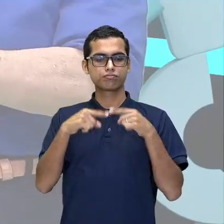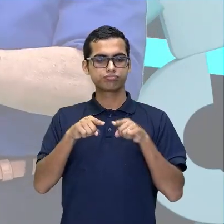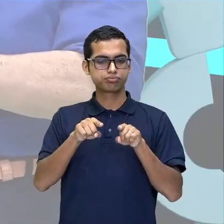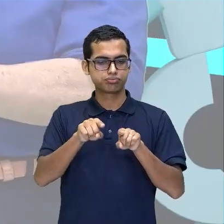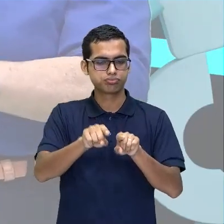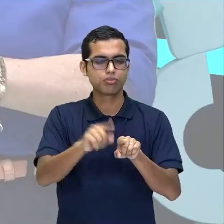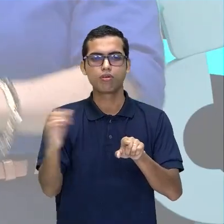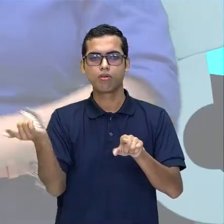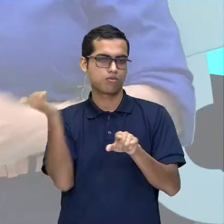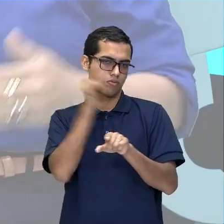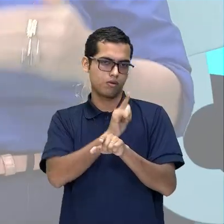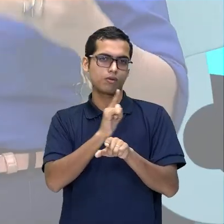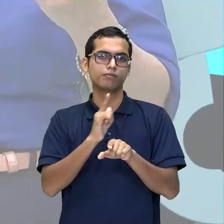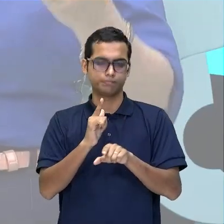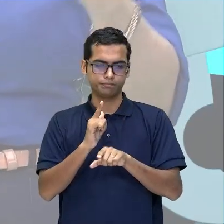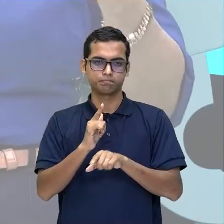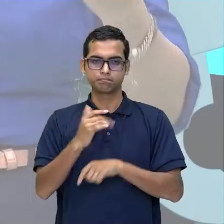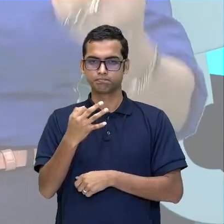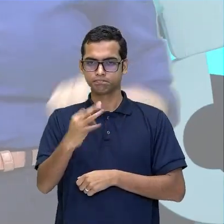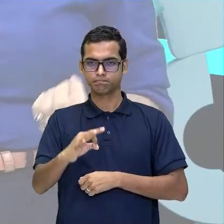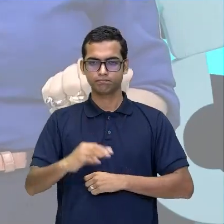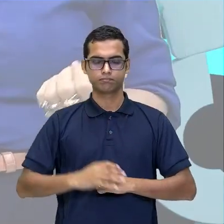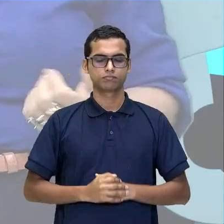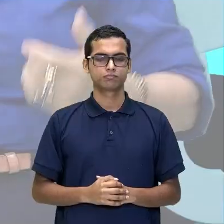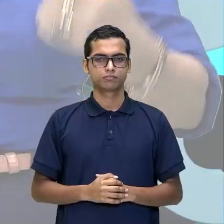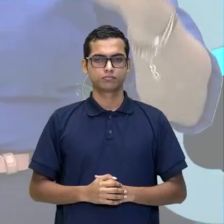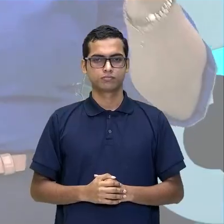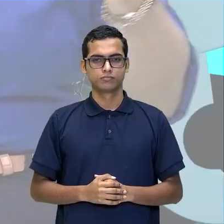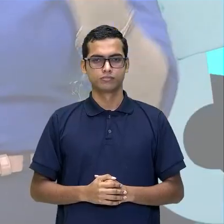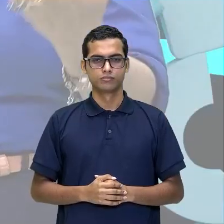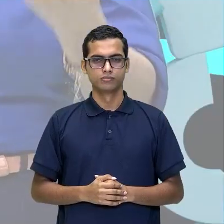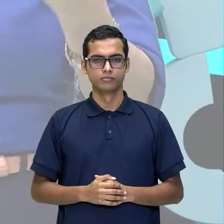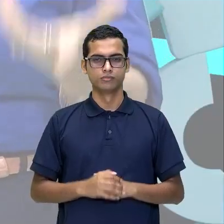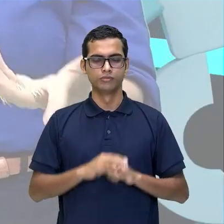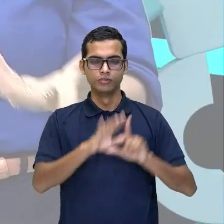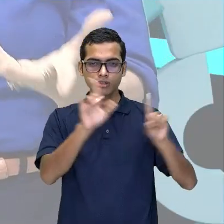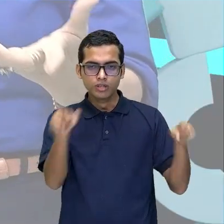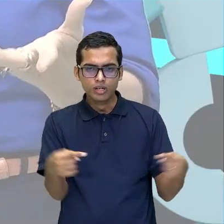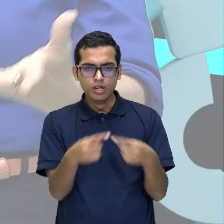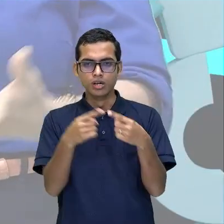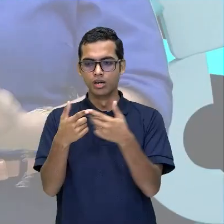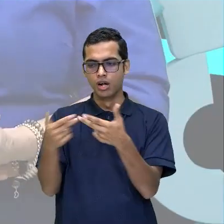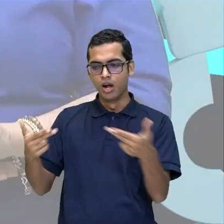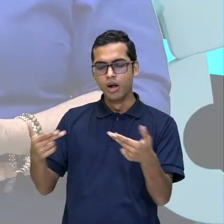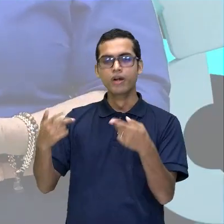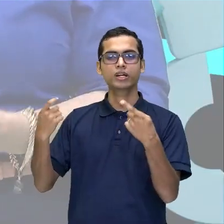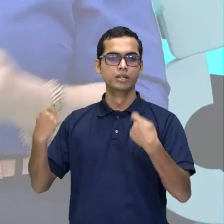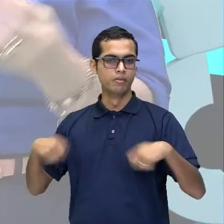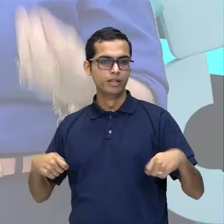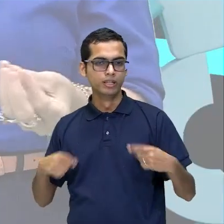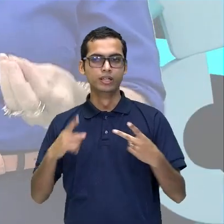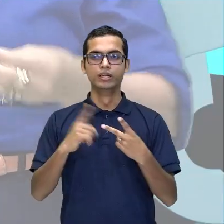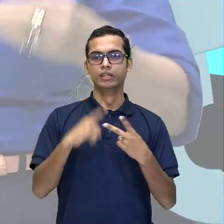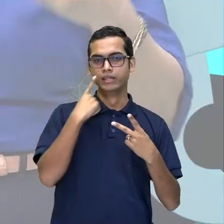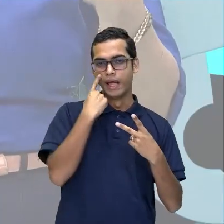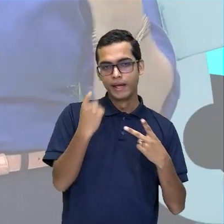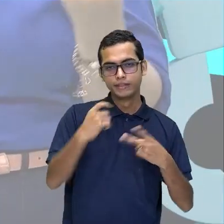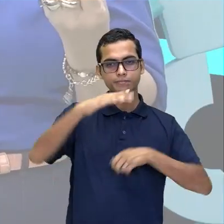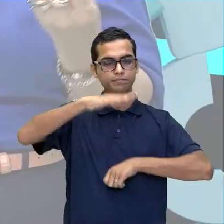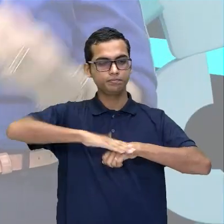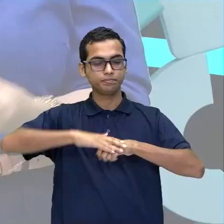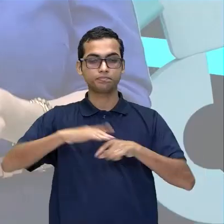de acordo com as suas necessidades, os seus interesses. E, por fim, uma